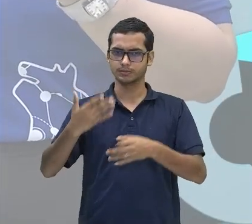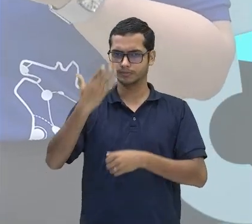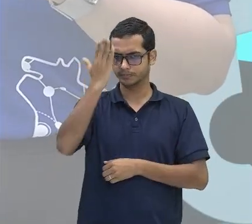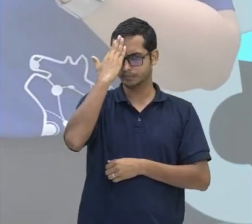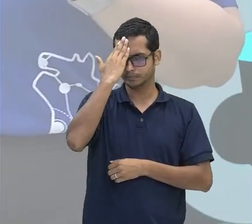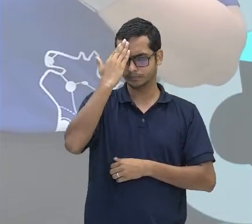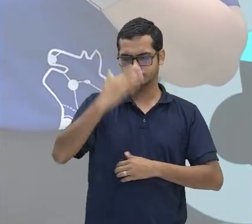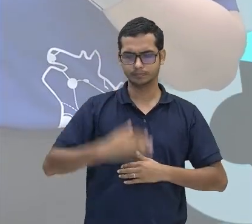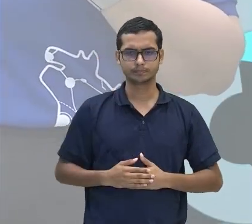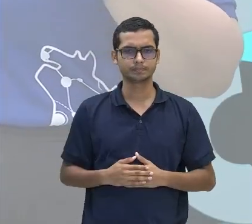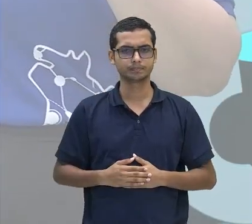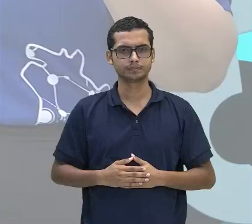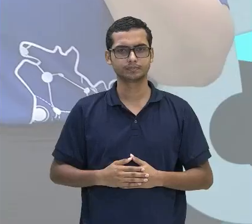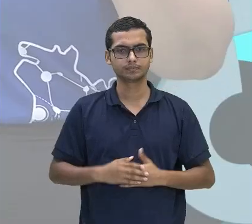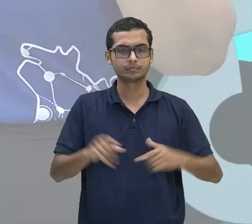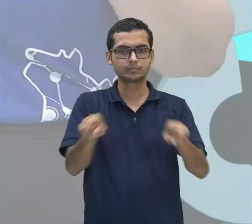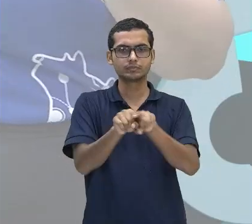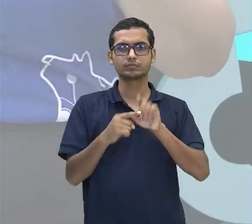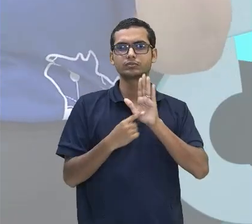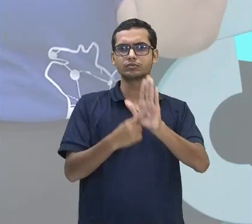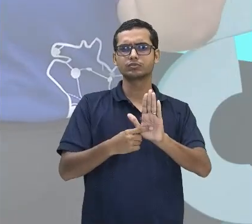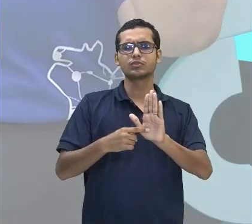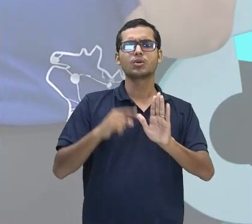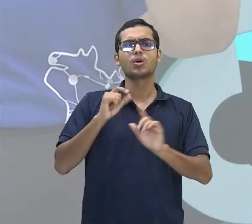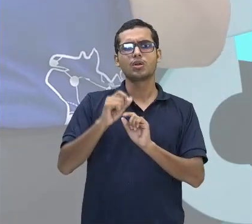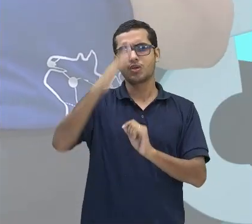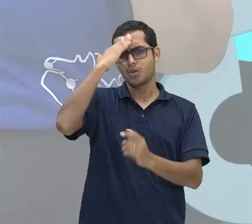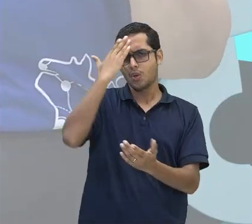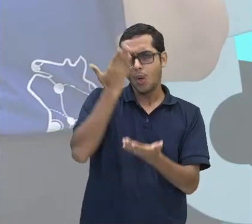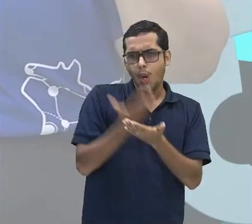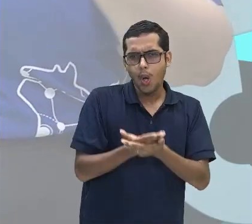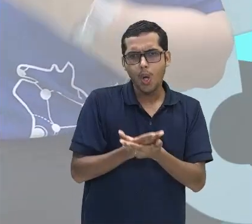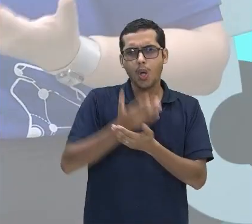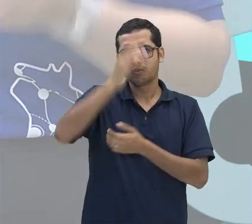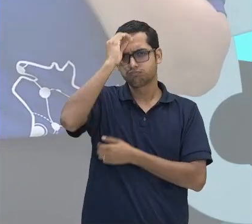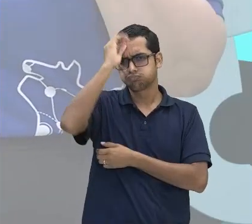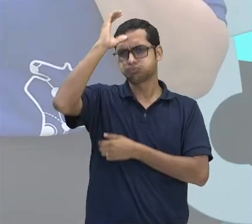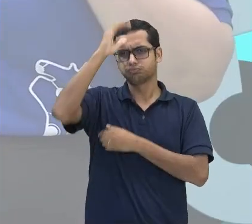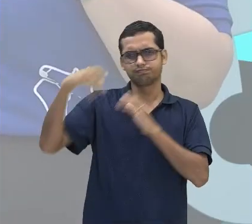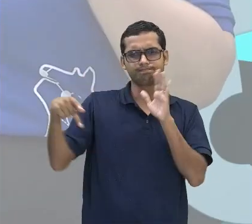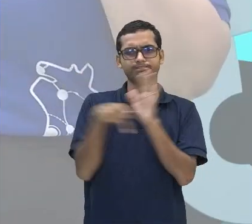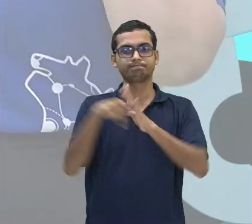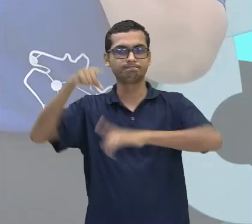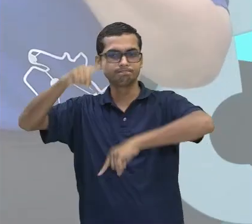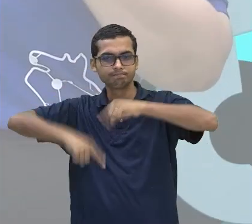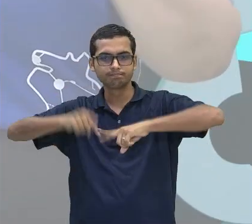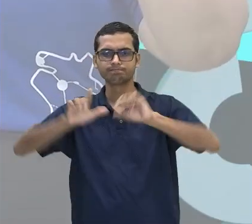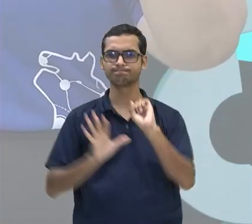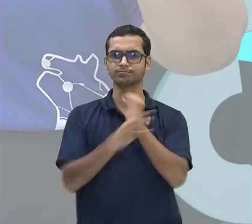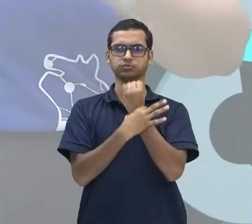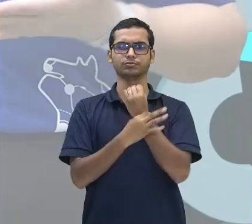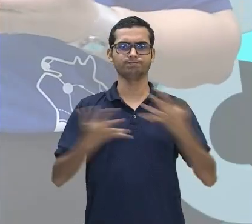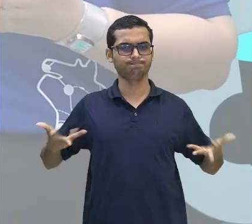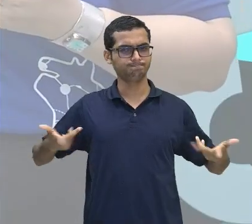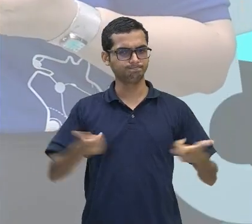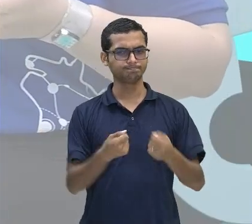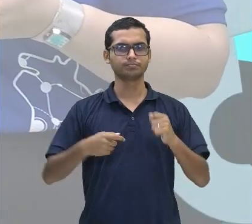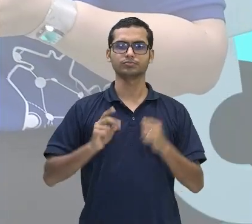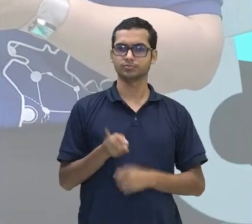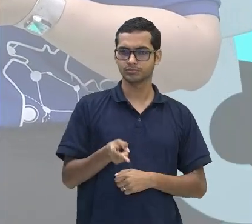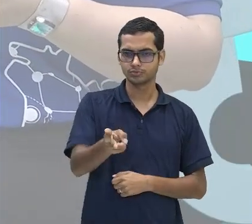caso desse vídeo, os vendedores demonstram confiança em seu conhecimento sobre os produtos, garantindo qualidade e